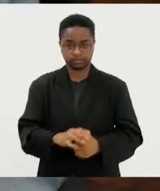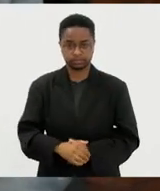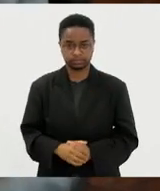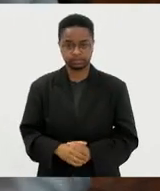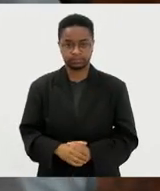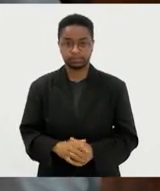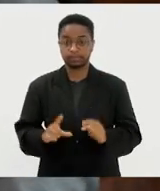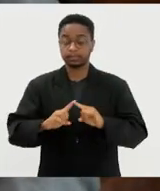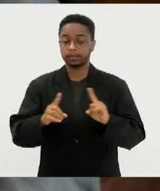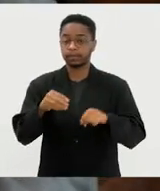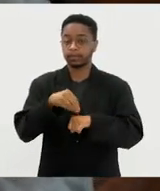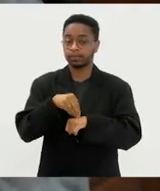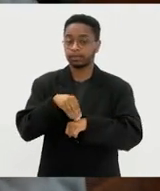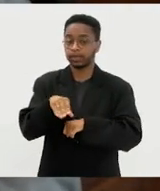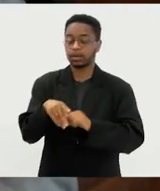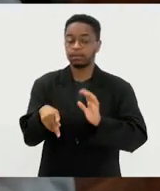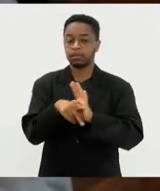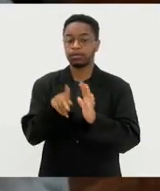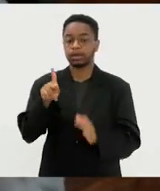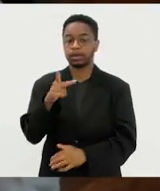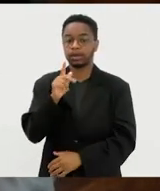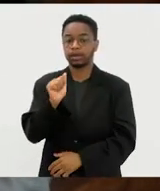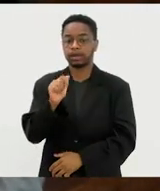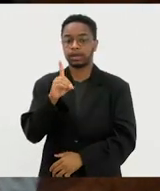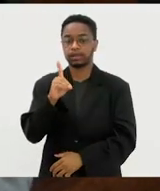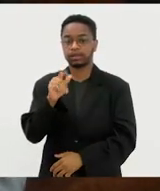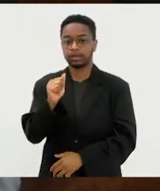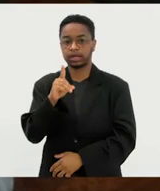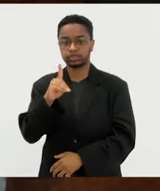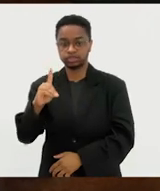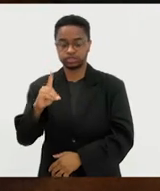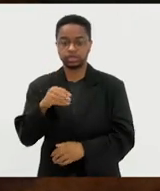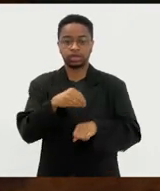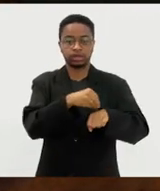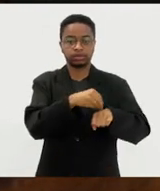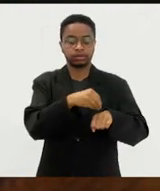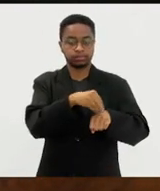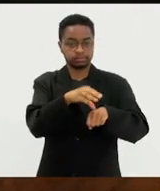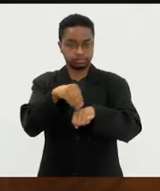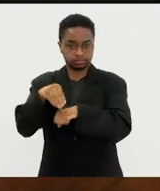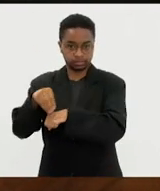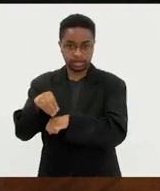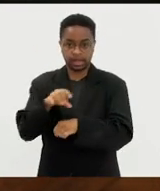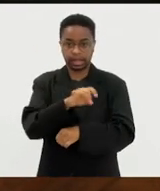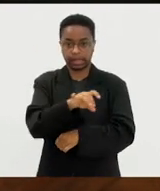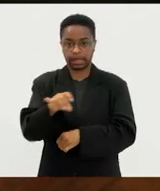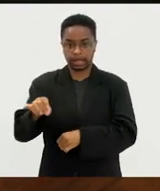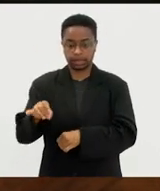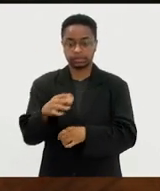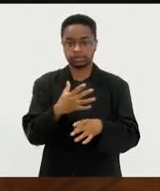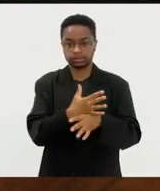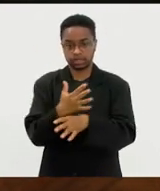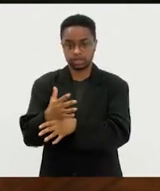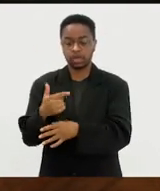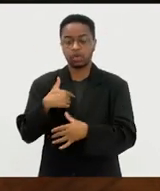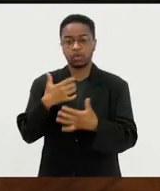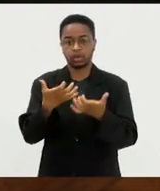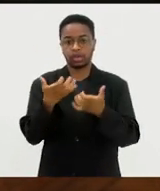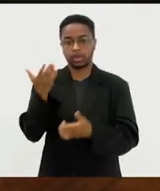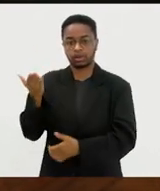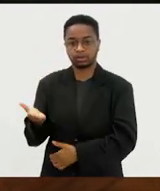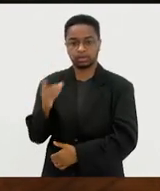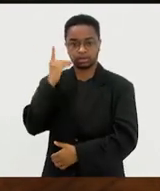Essa mensagem que o Haddad distribuiu para os municípios, deputado André Correia, que eu gostaria que Vossa